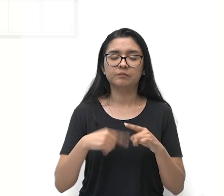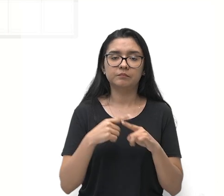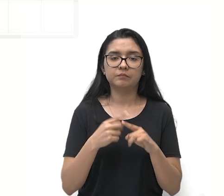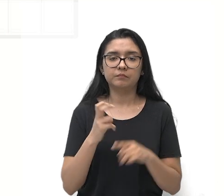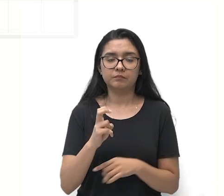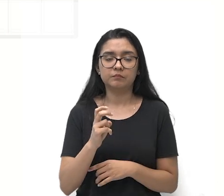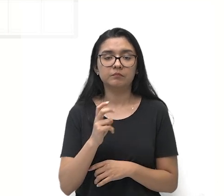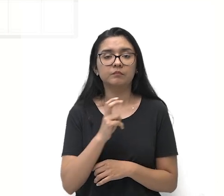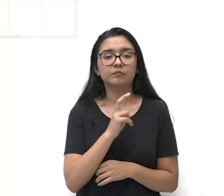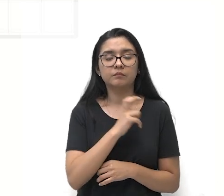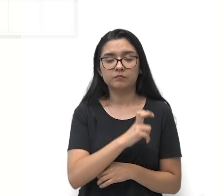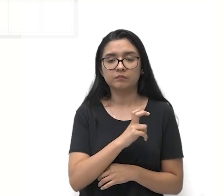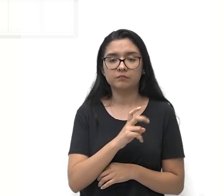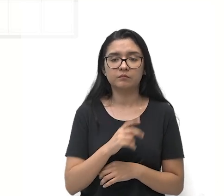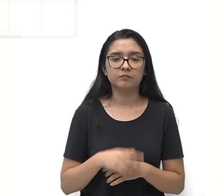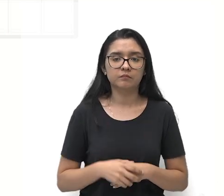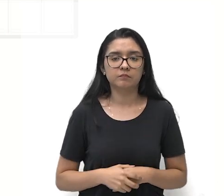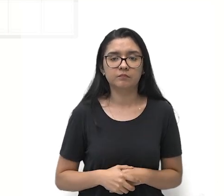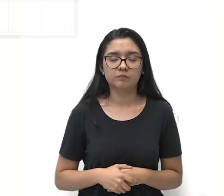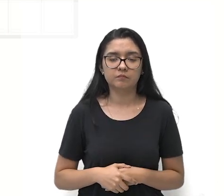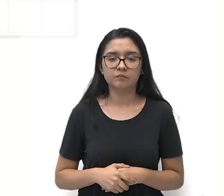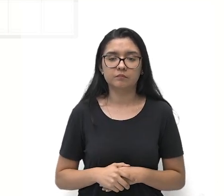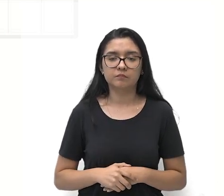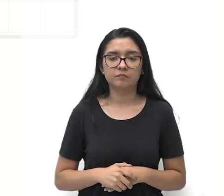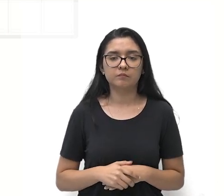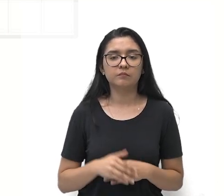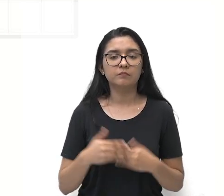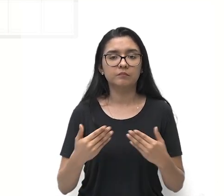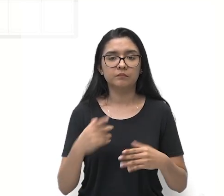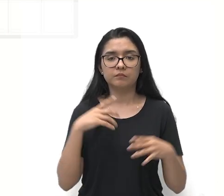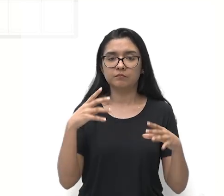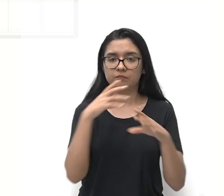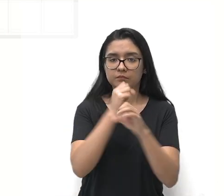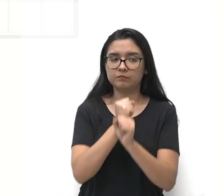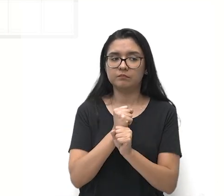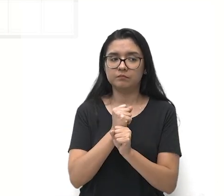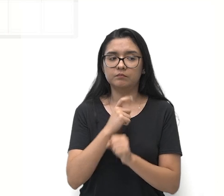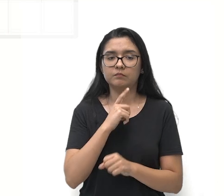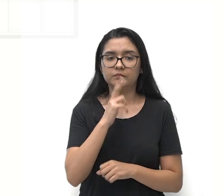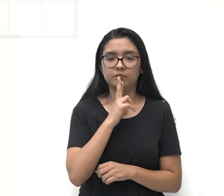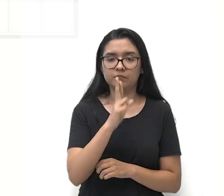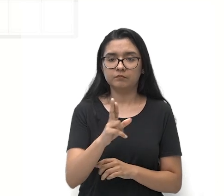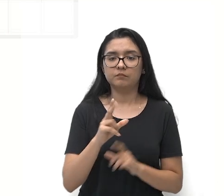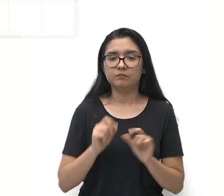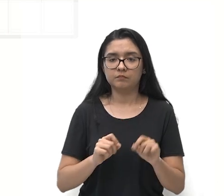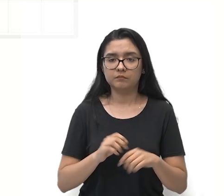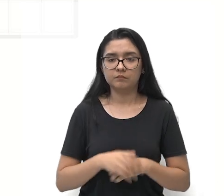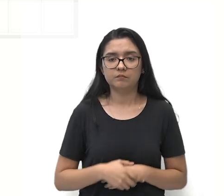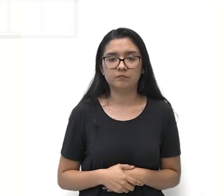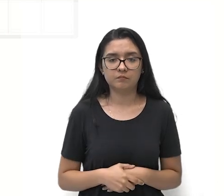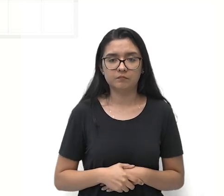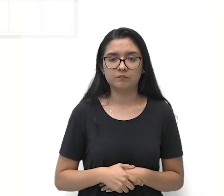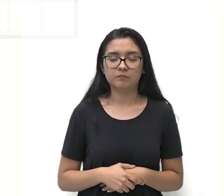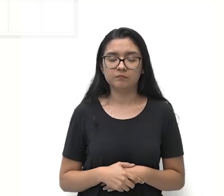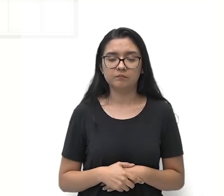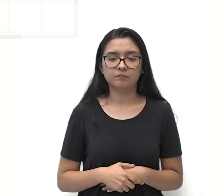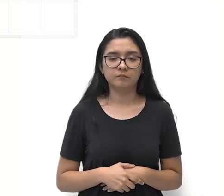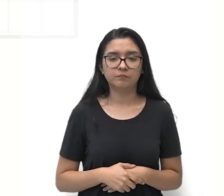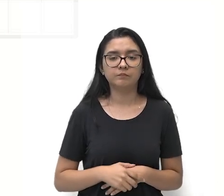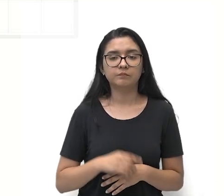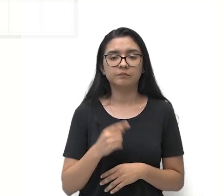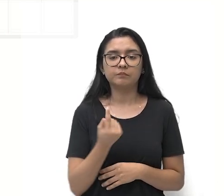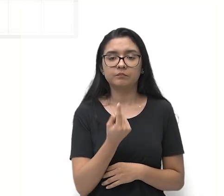5, 5. Aí nós vamos ter 5, né? Somando, né? 7, 5, 12 vai 1.